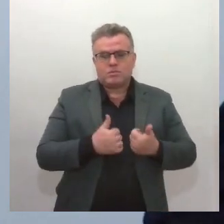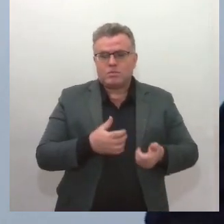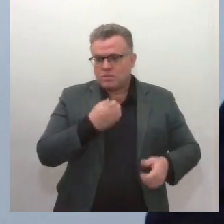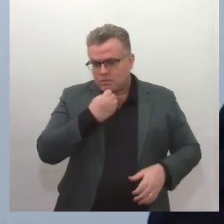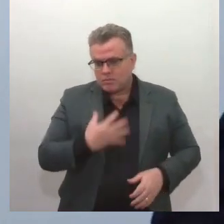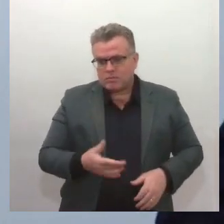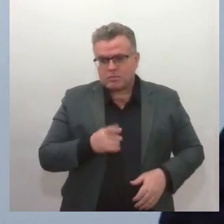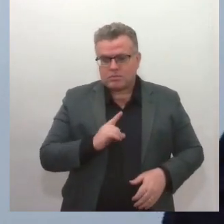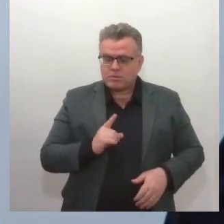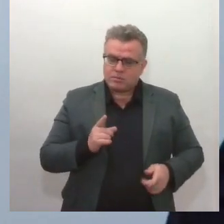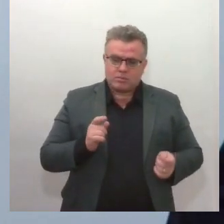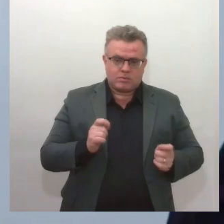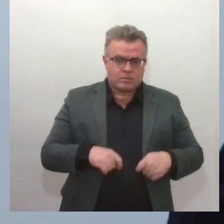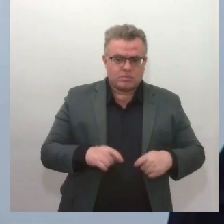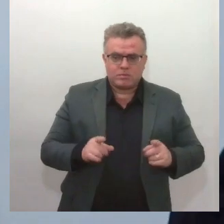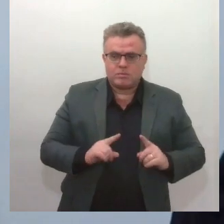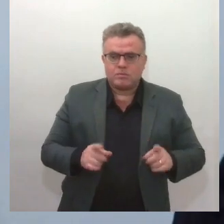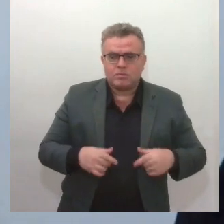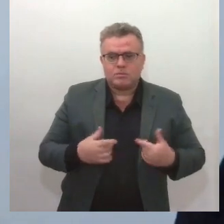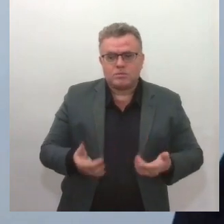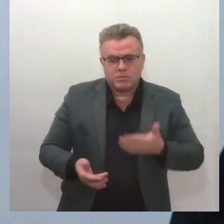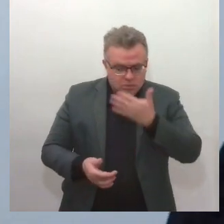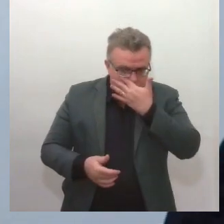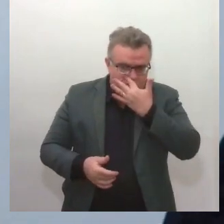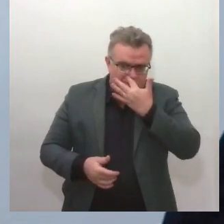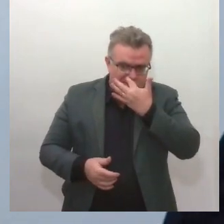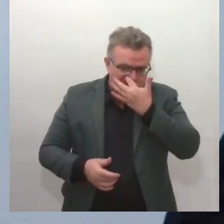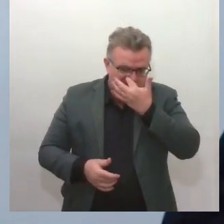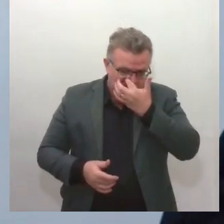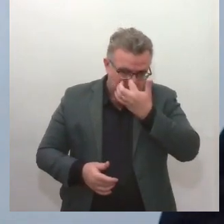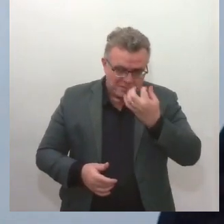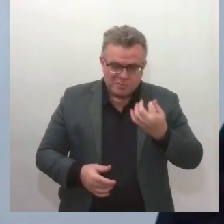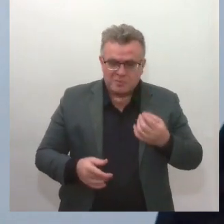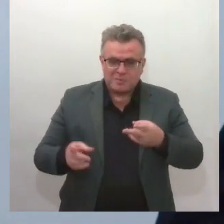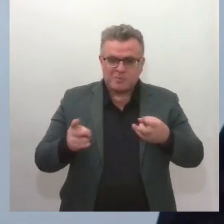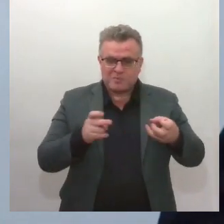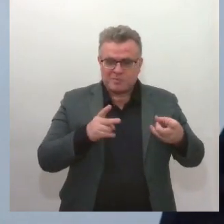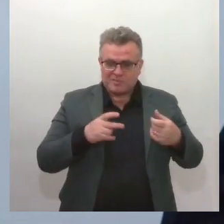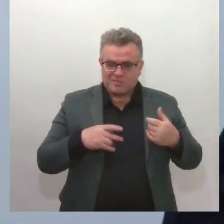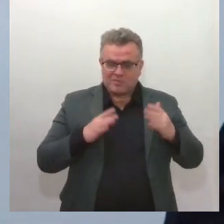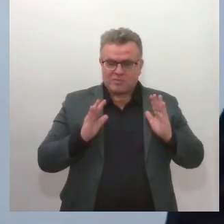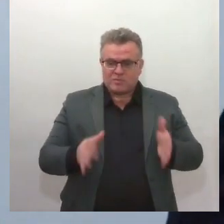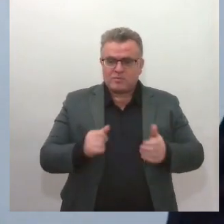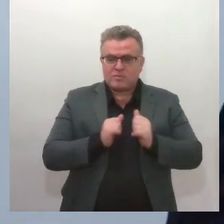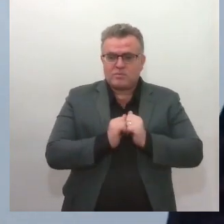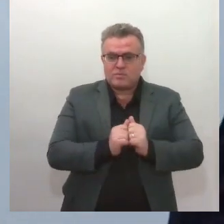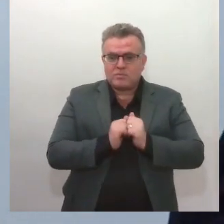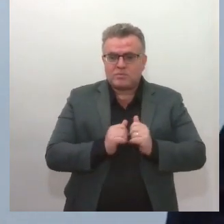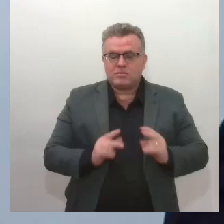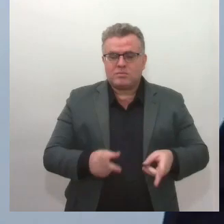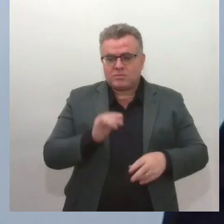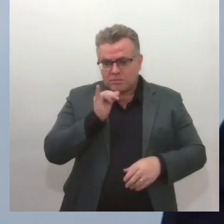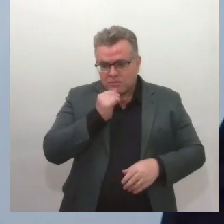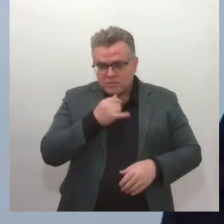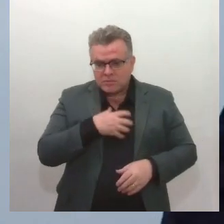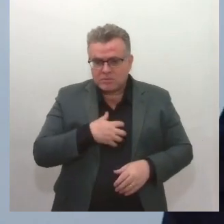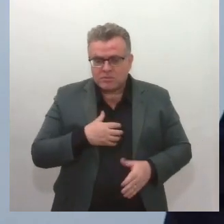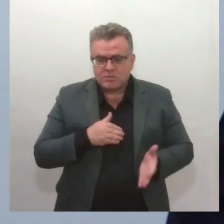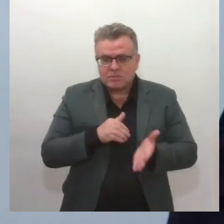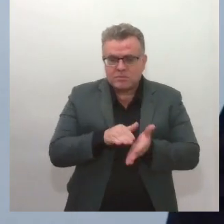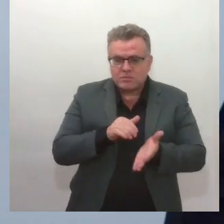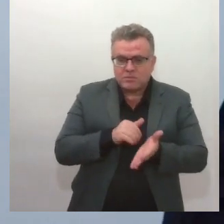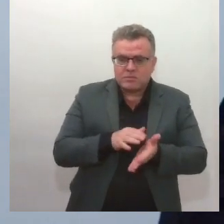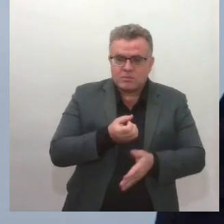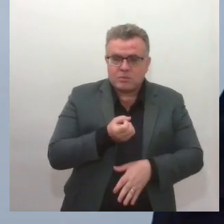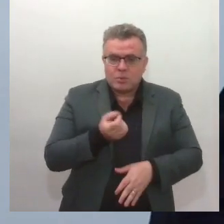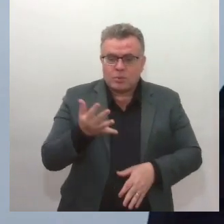povo. A gente vem, assim, acompanhando isso com muita tristeza. Exonerações em massa que aconteceu, não só de